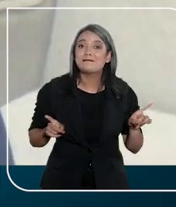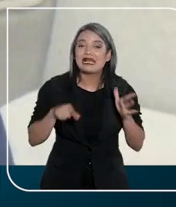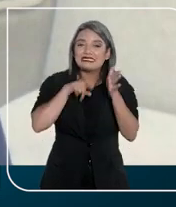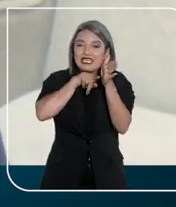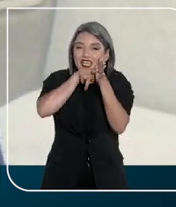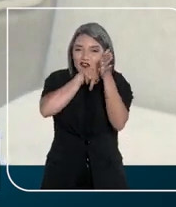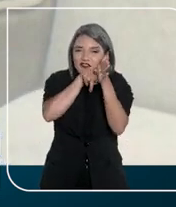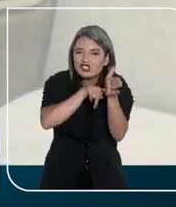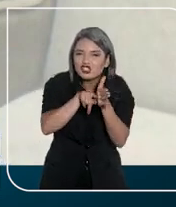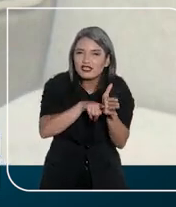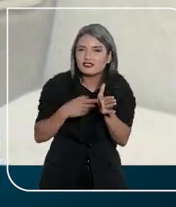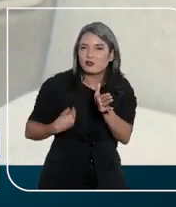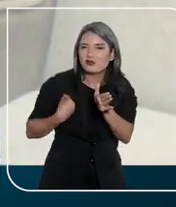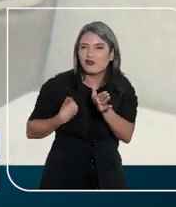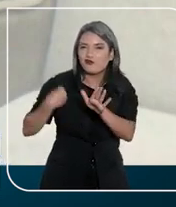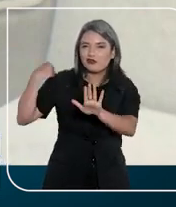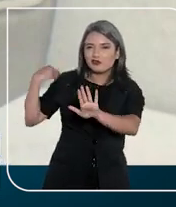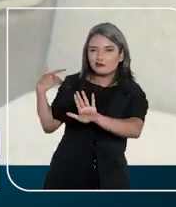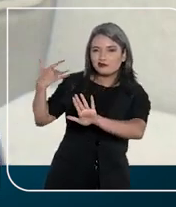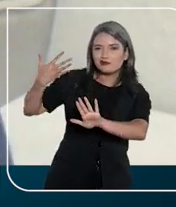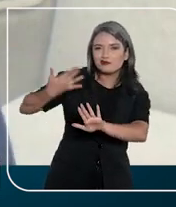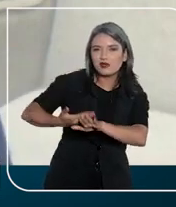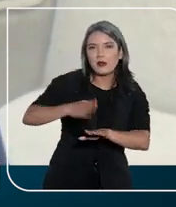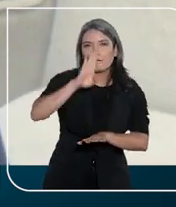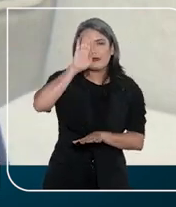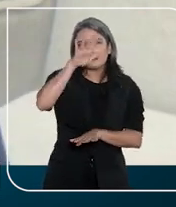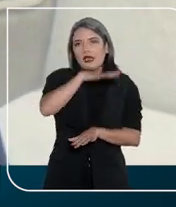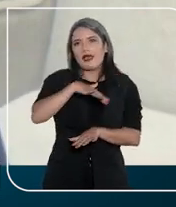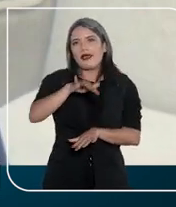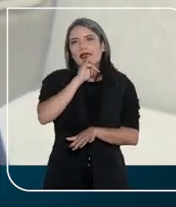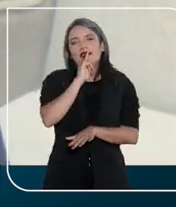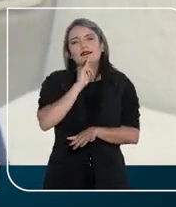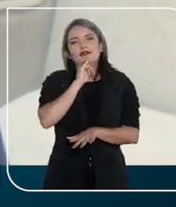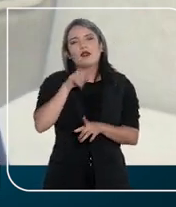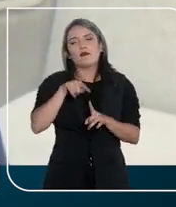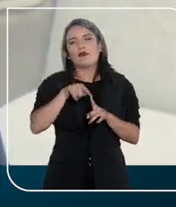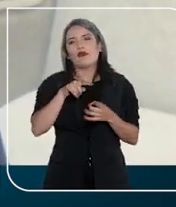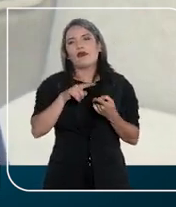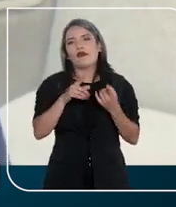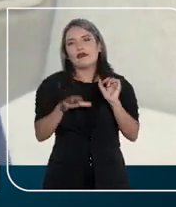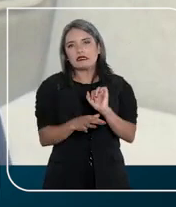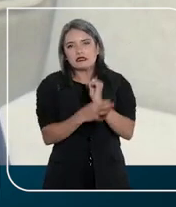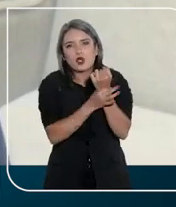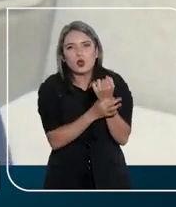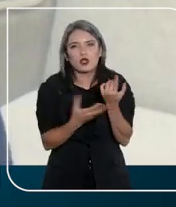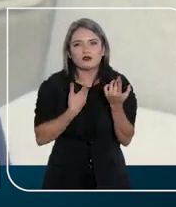investigação social, principalmente para cargos da área de segurança pública, cargos na área jurídica, tem uma certa